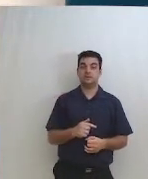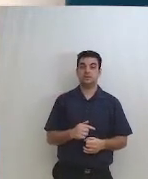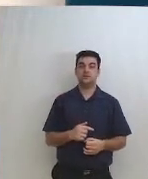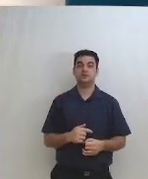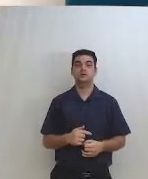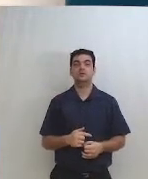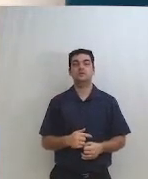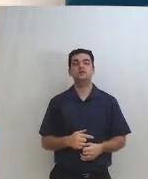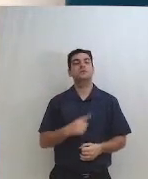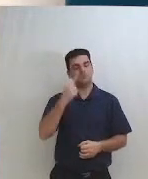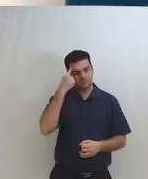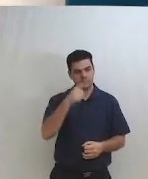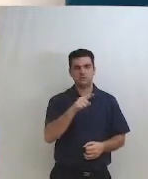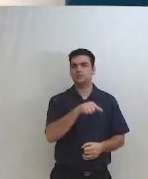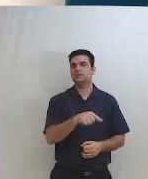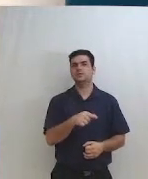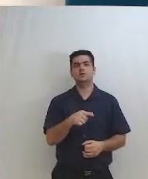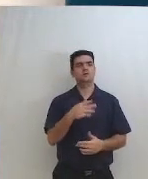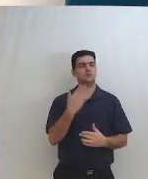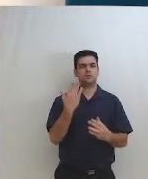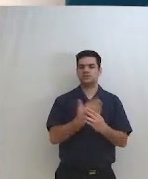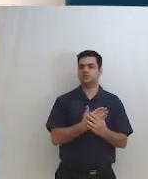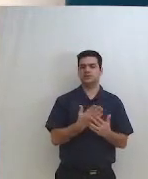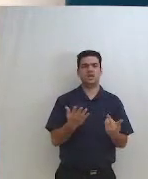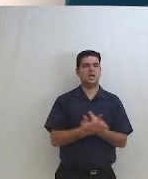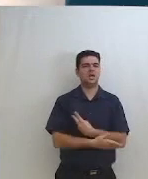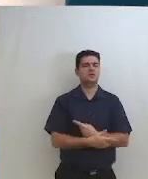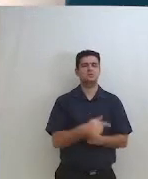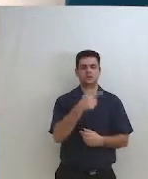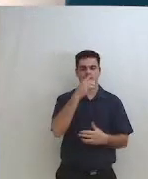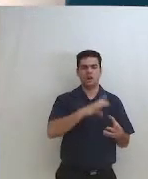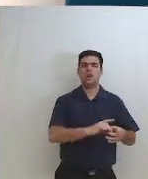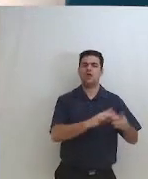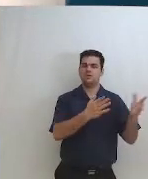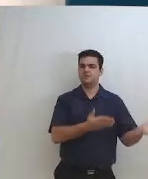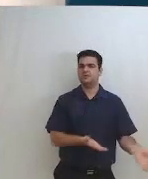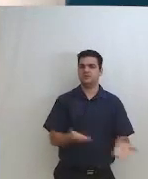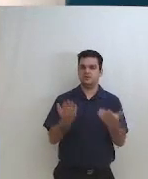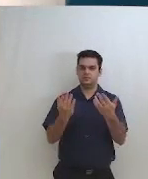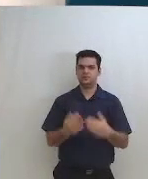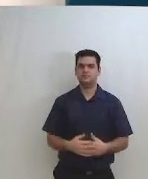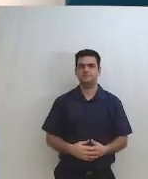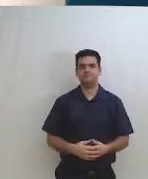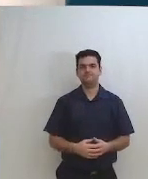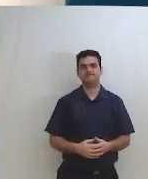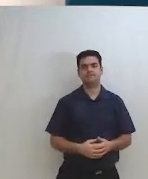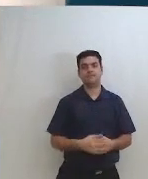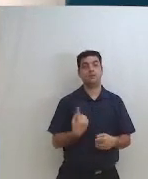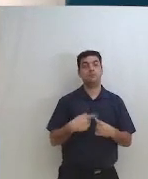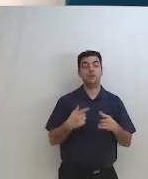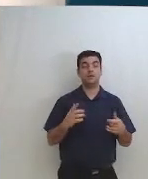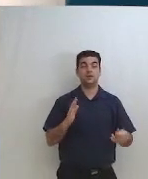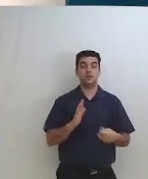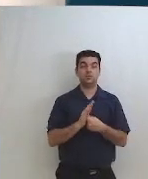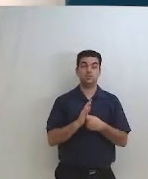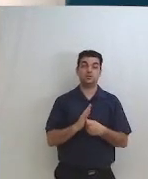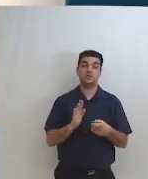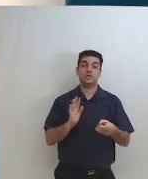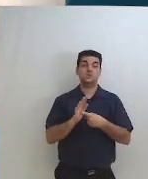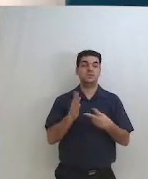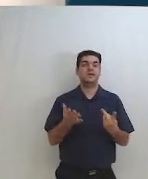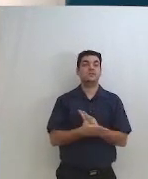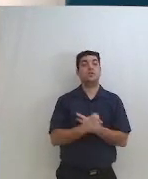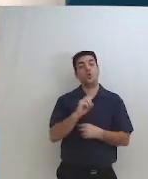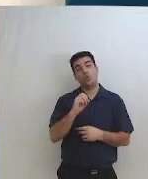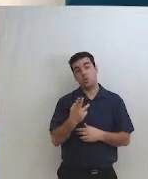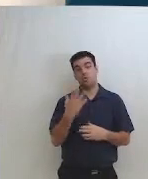a nulidade do processo e faça a inépcia da inicial acusatória ou pelo trancamento da ação e faça